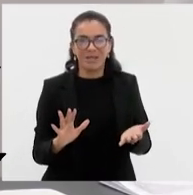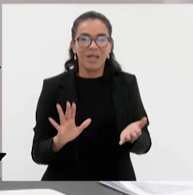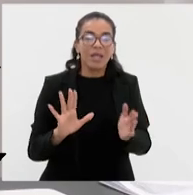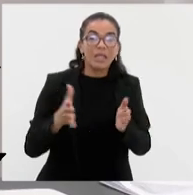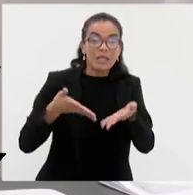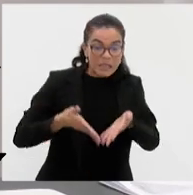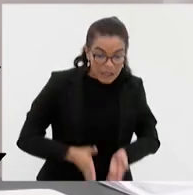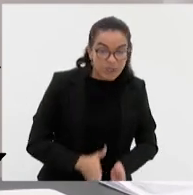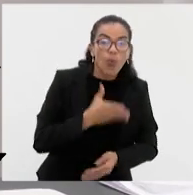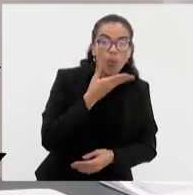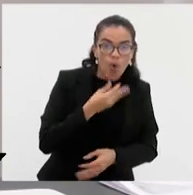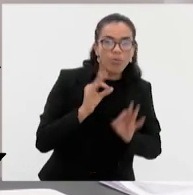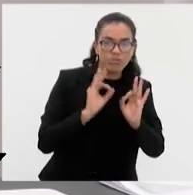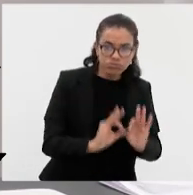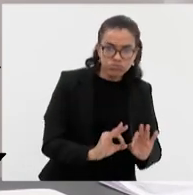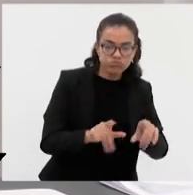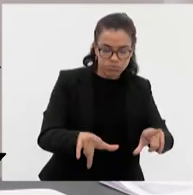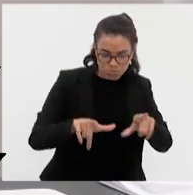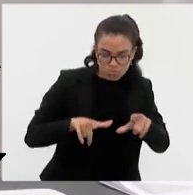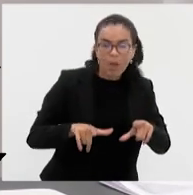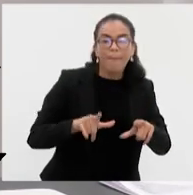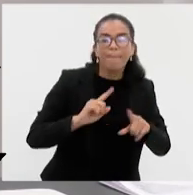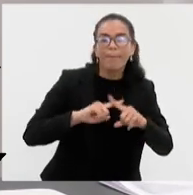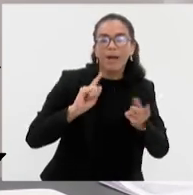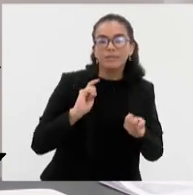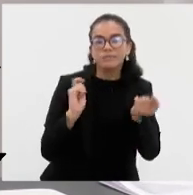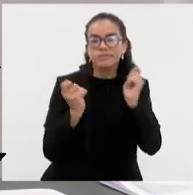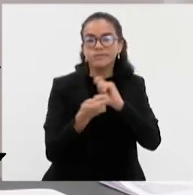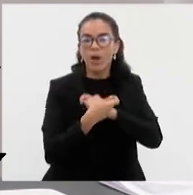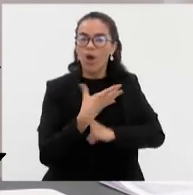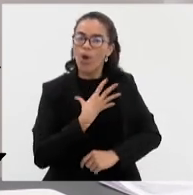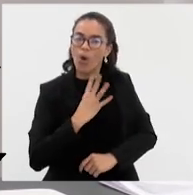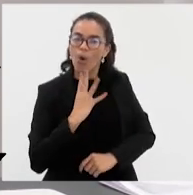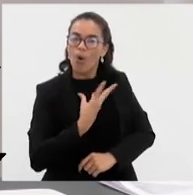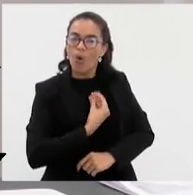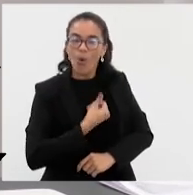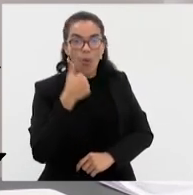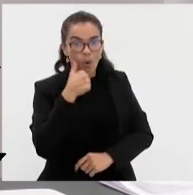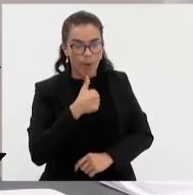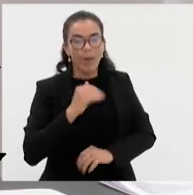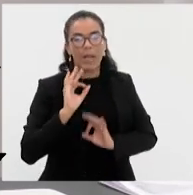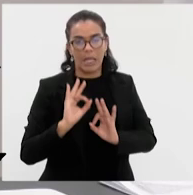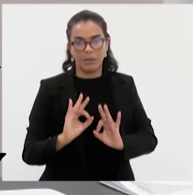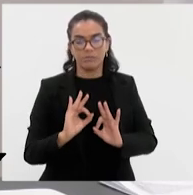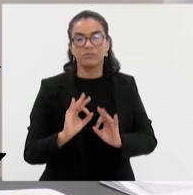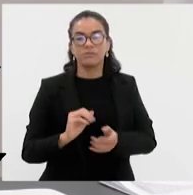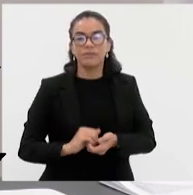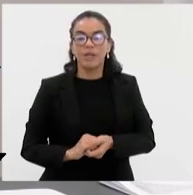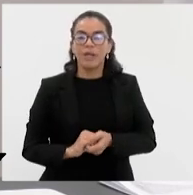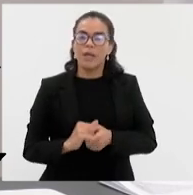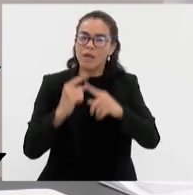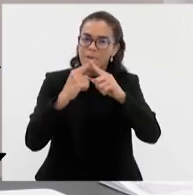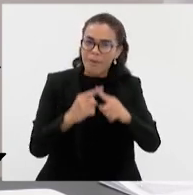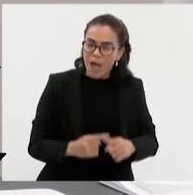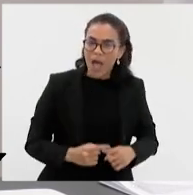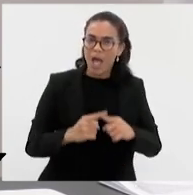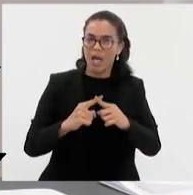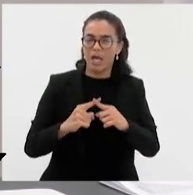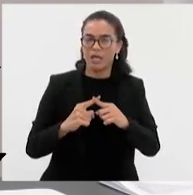nasceu biologicamente homem e se declarou mulher e virou uma mulher trans. Passou a disputar as